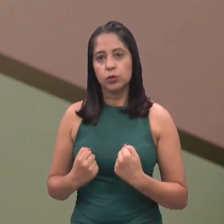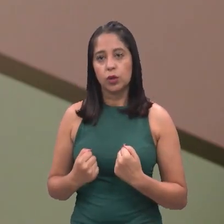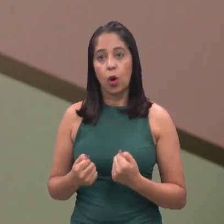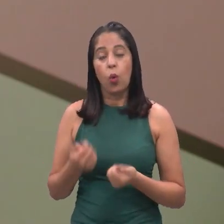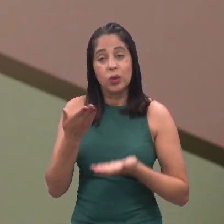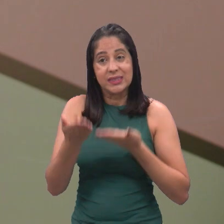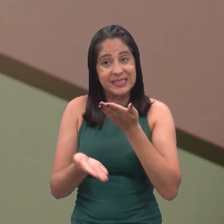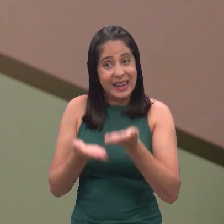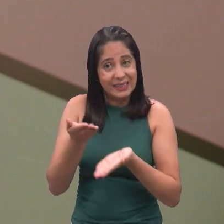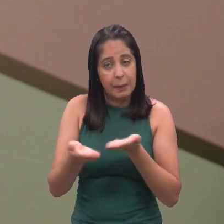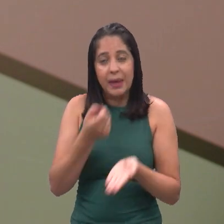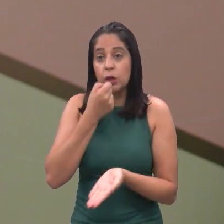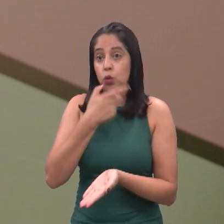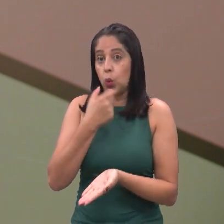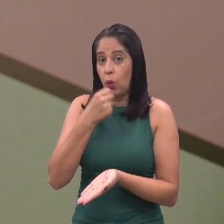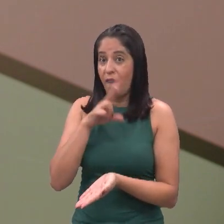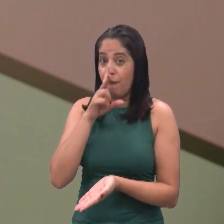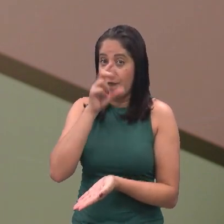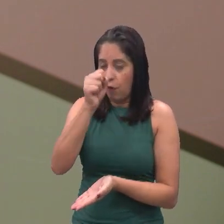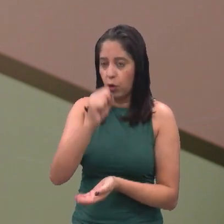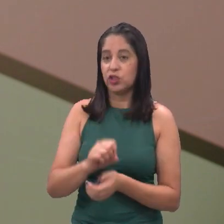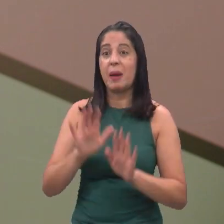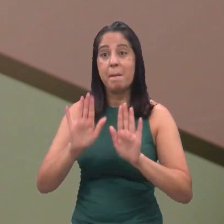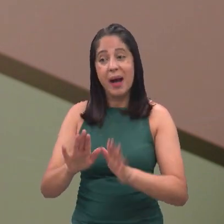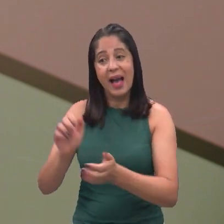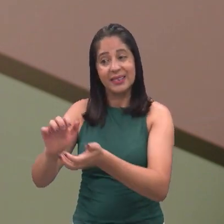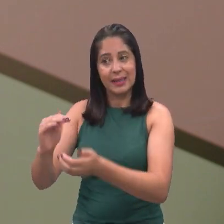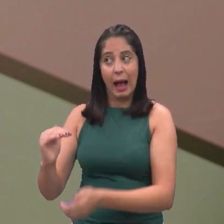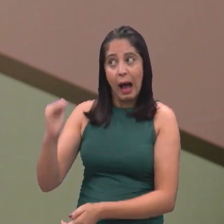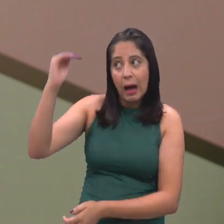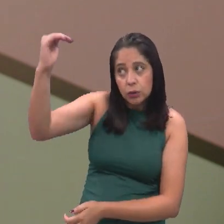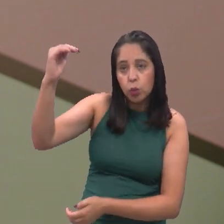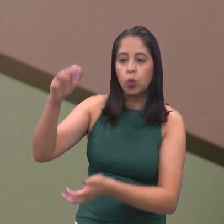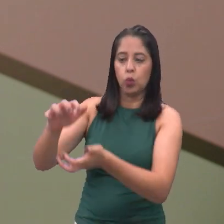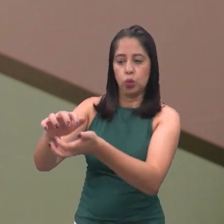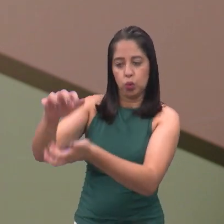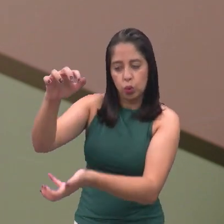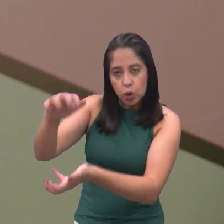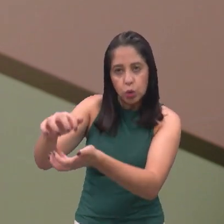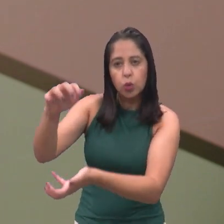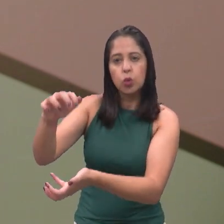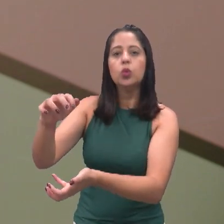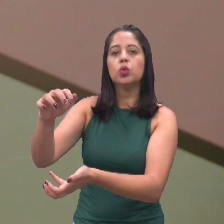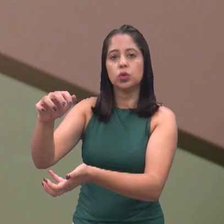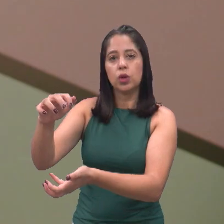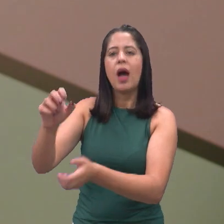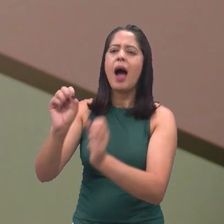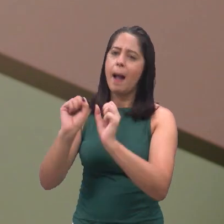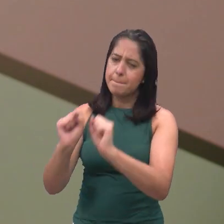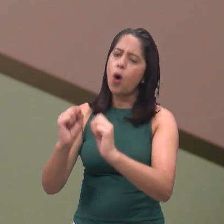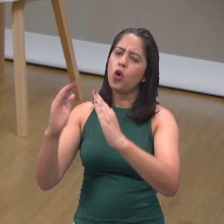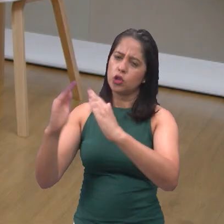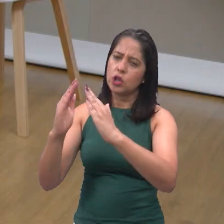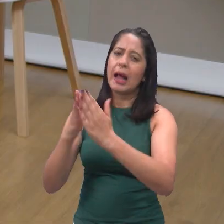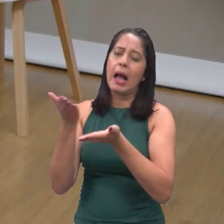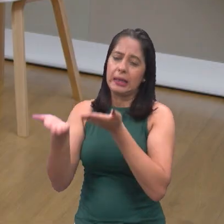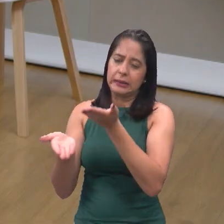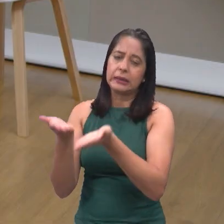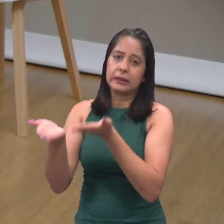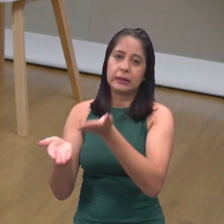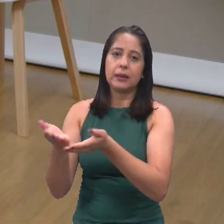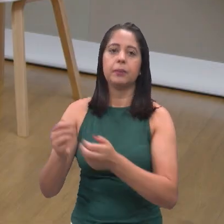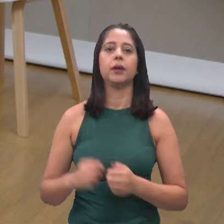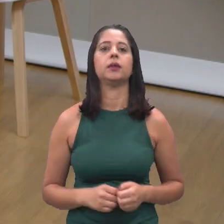mas adultos ou até idosos que têm uma condição clínica estável, a gente pode tratar em casa. Entendi. E quais os